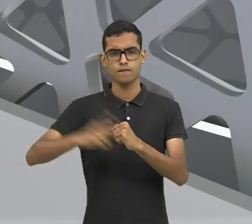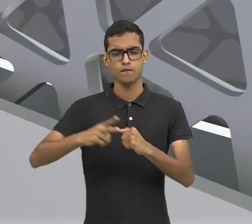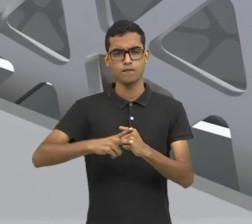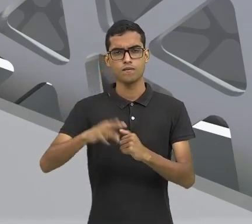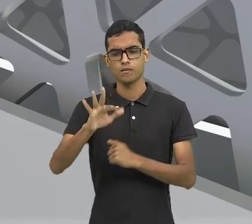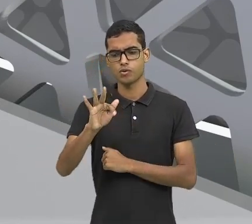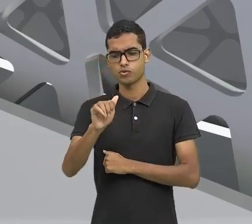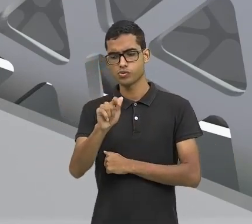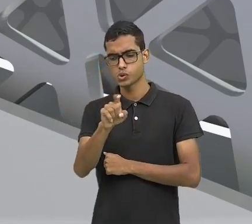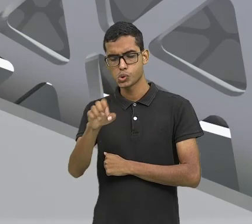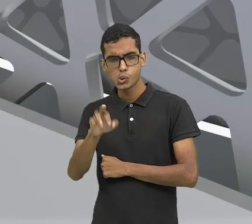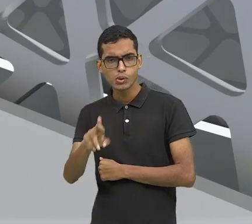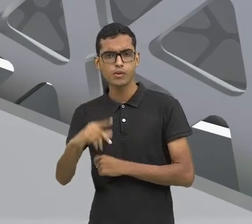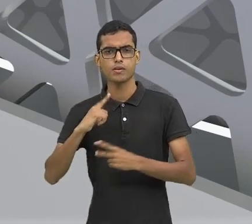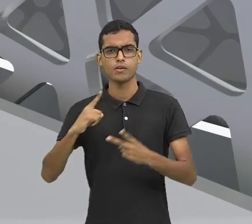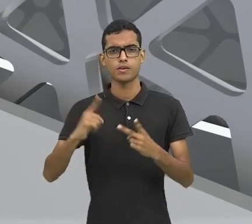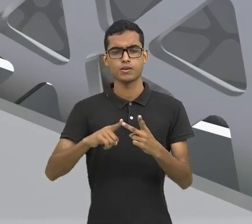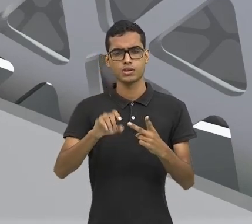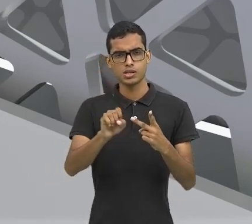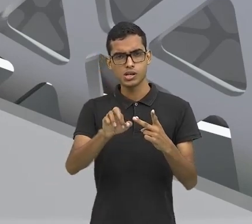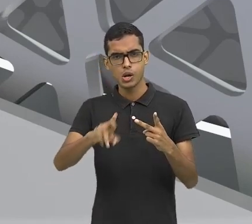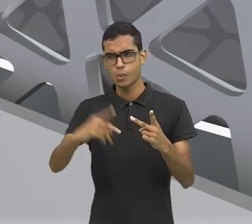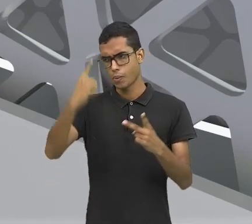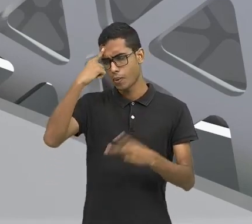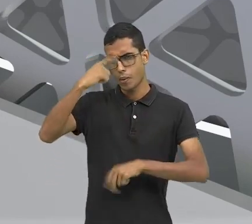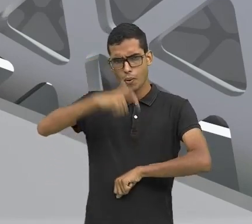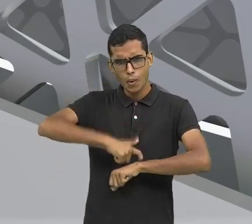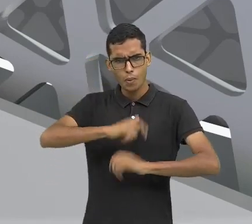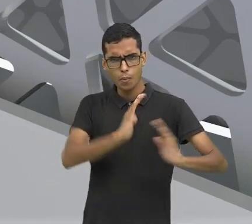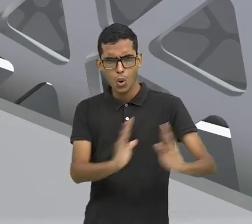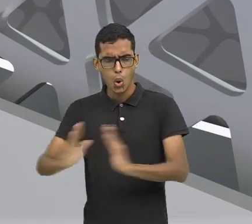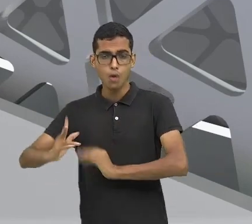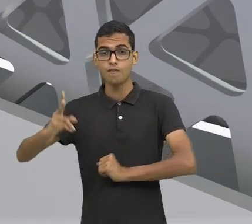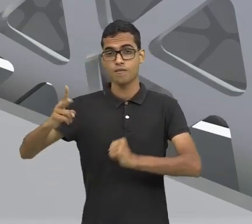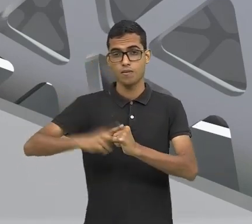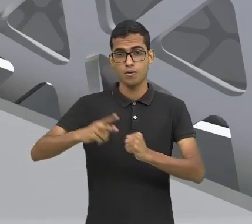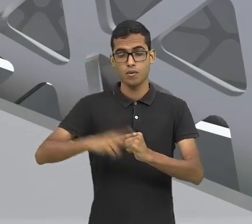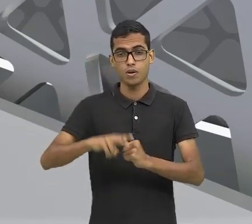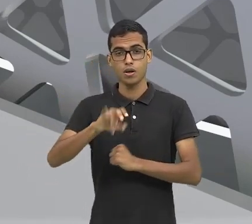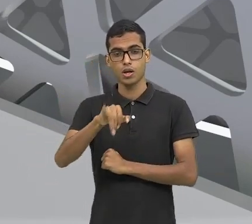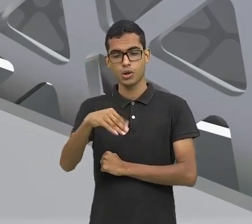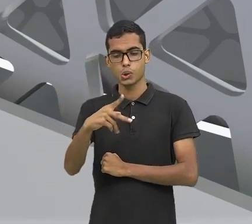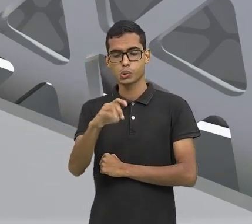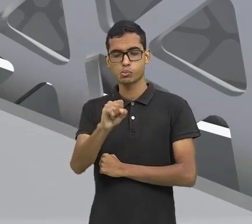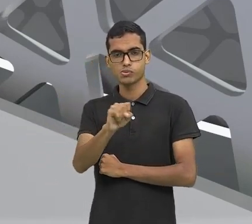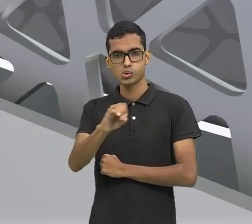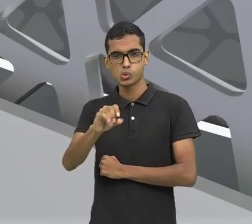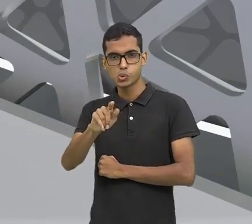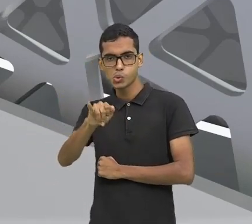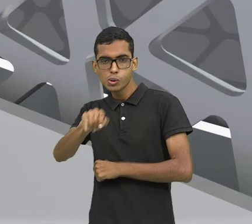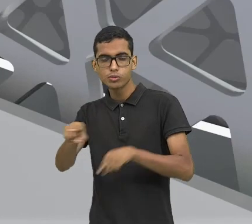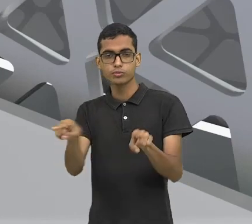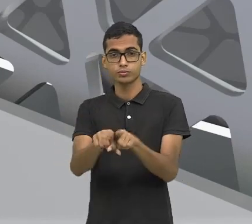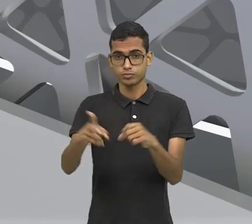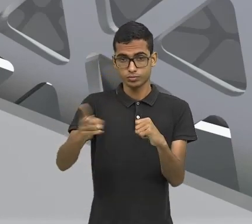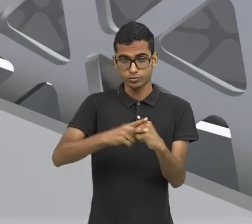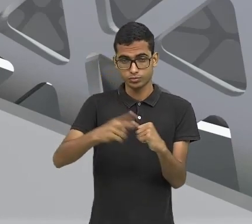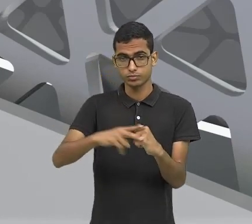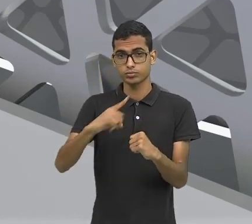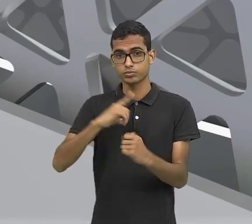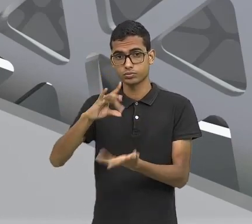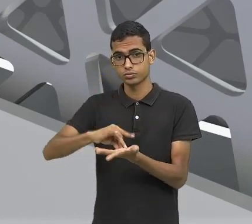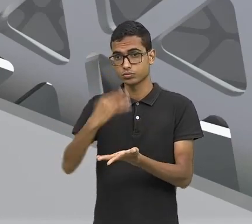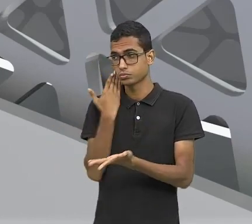fazer, verbo ser, com ideia de tempo, são verbos impessoais. E por serem verbos